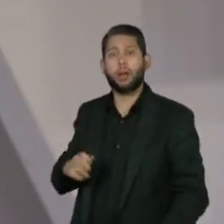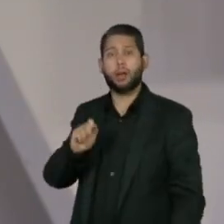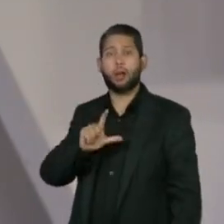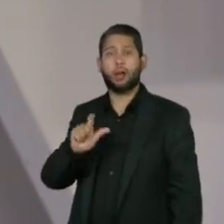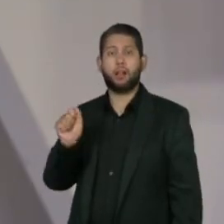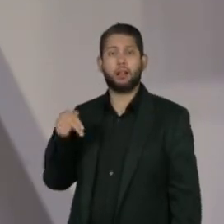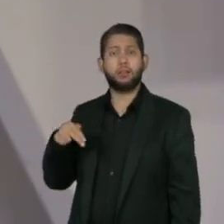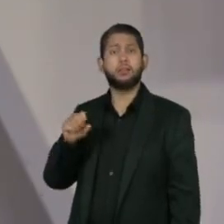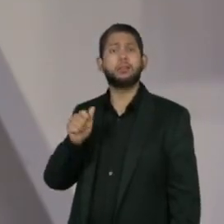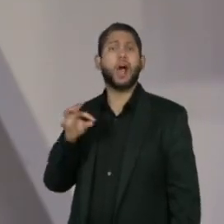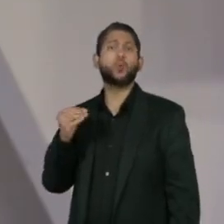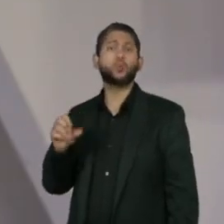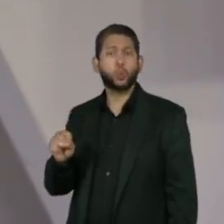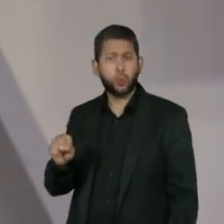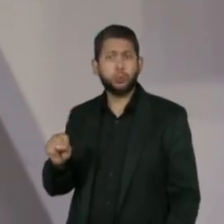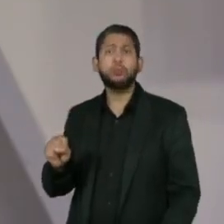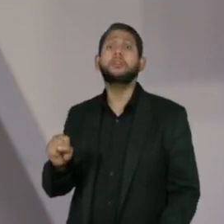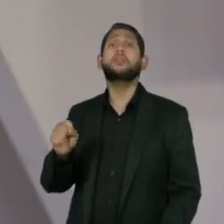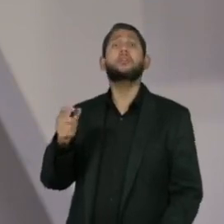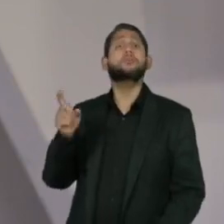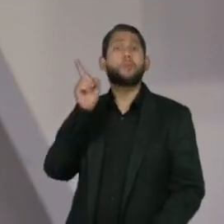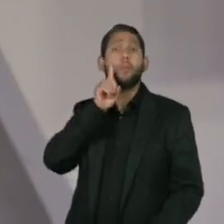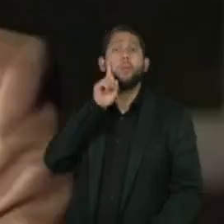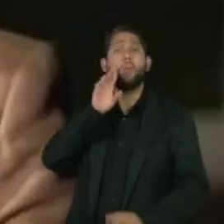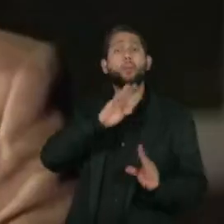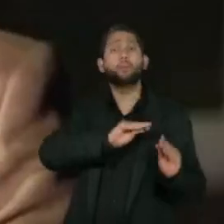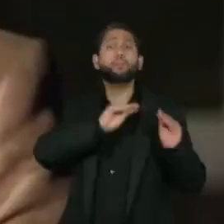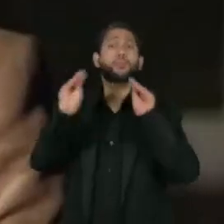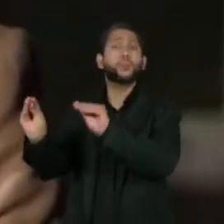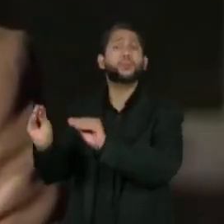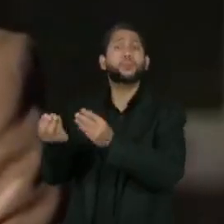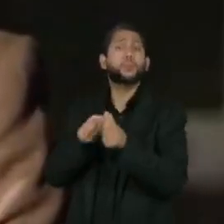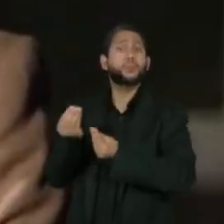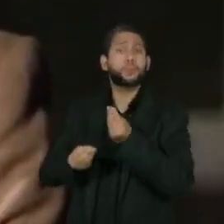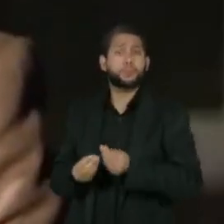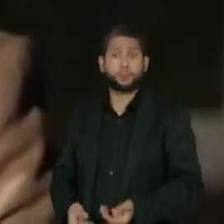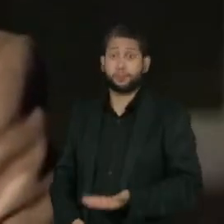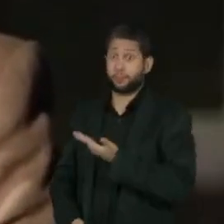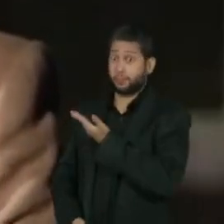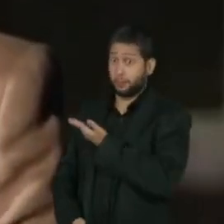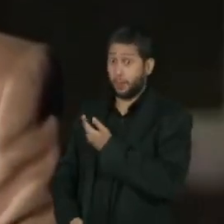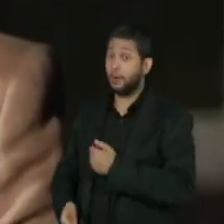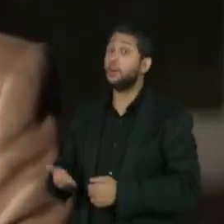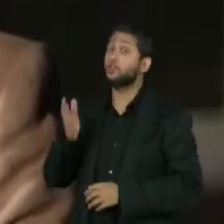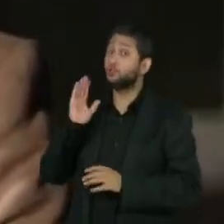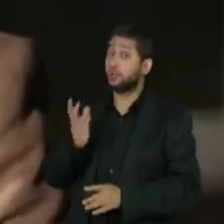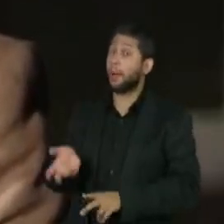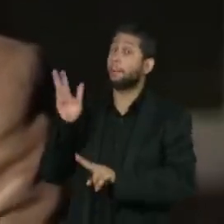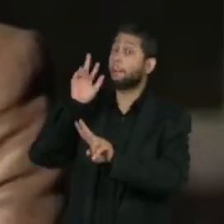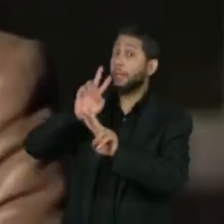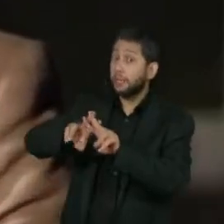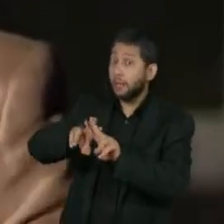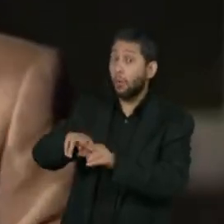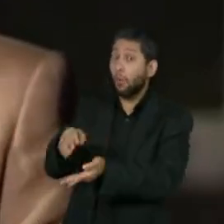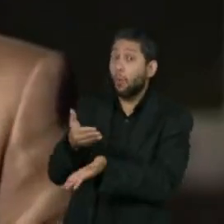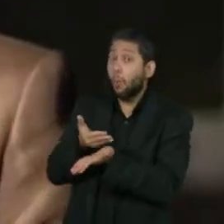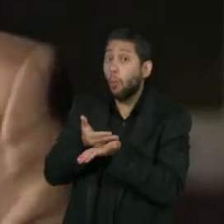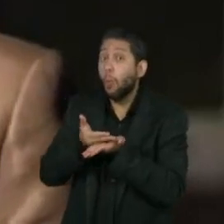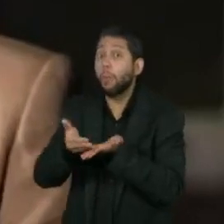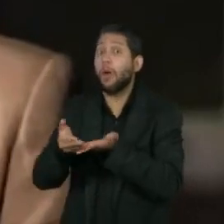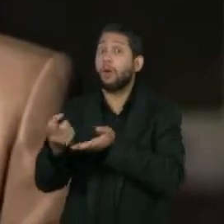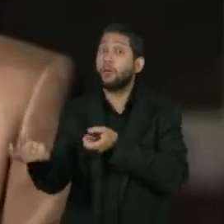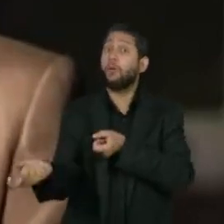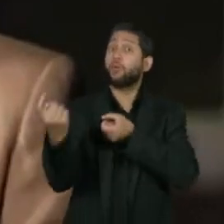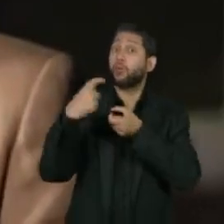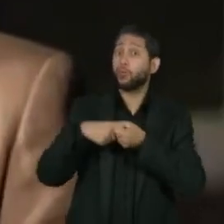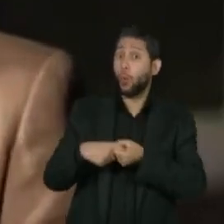blogueiro Alan dos Santos aliado da família bolsonaro não teve os pedidos de prisão e de início do processo de